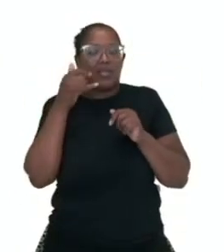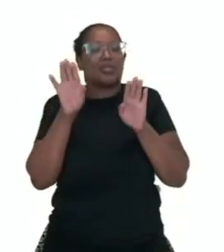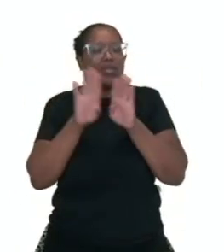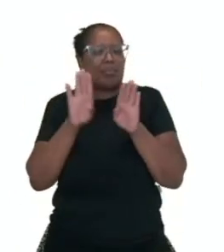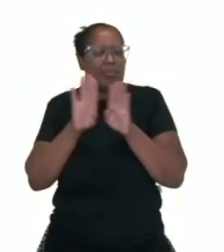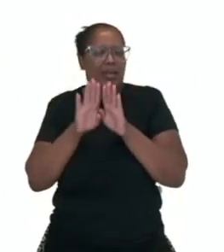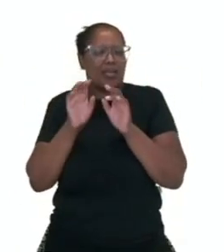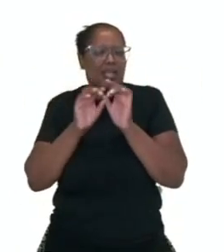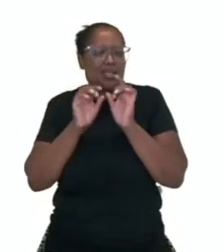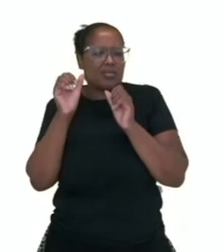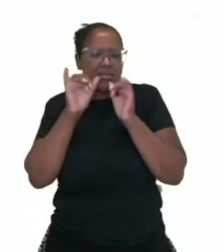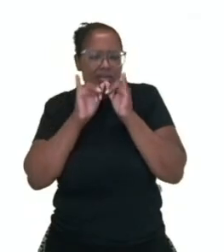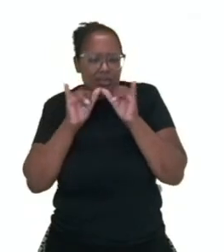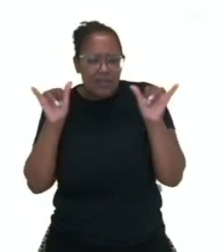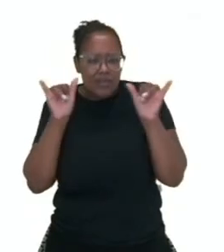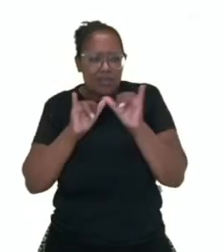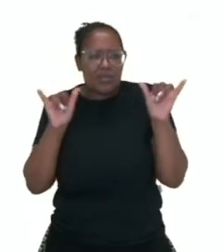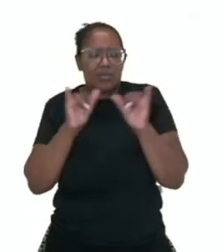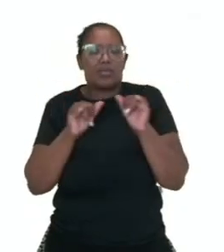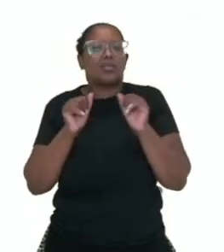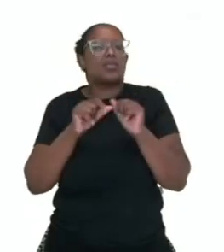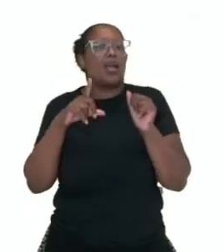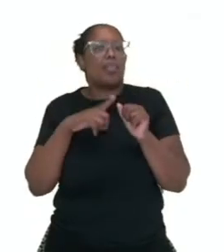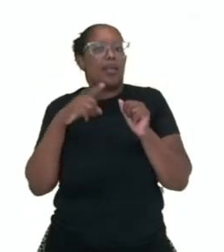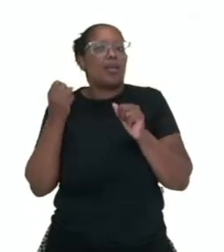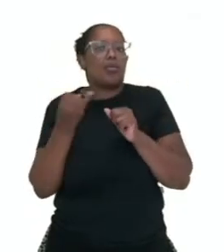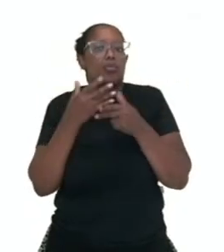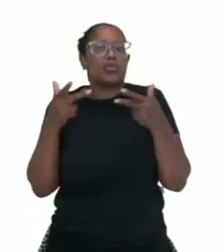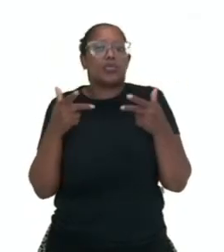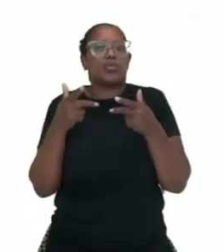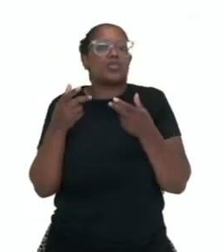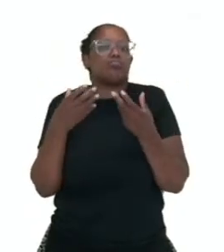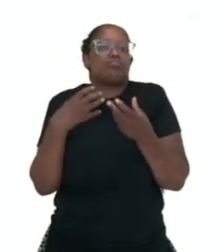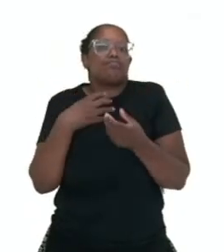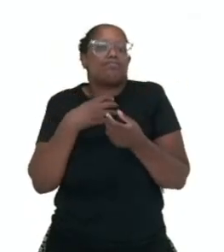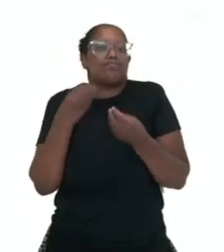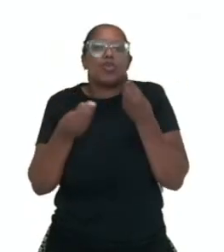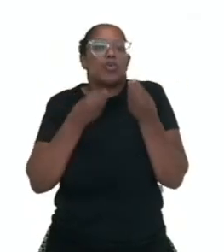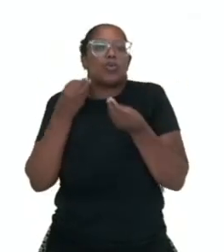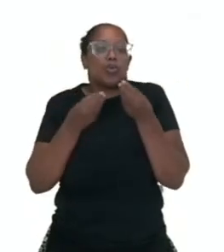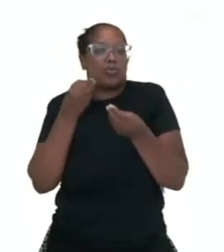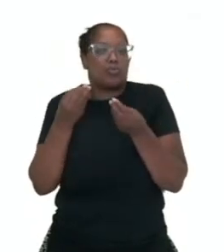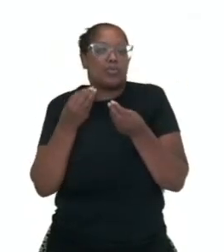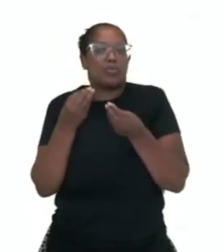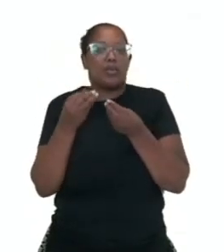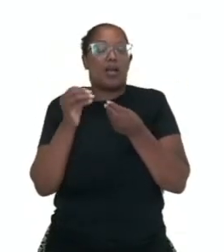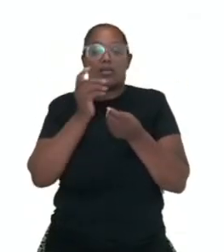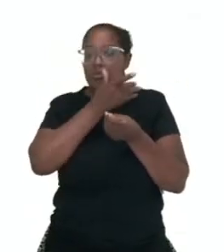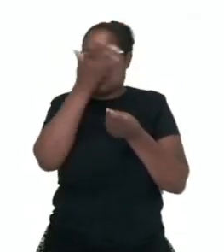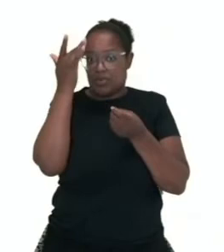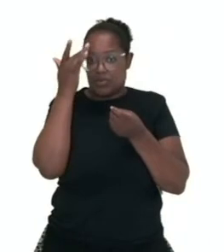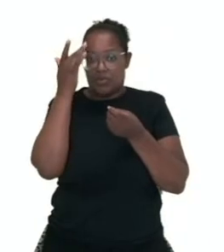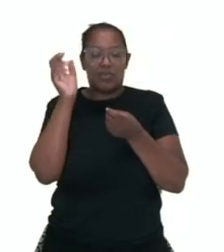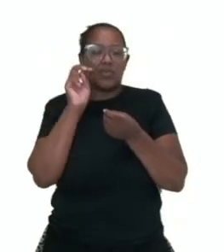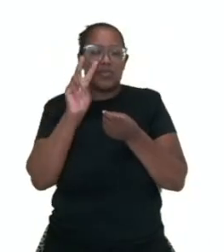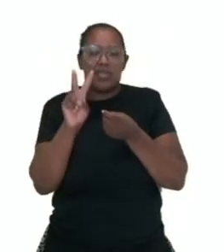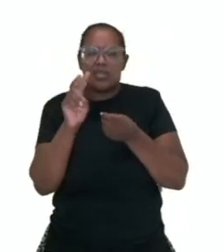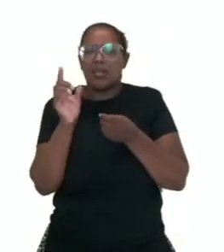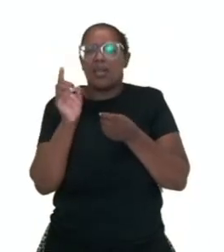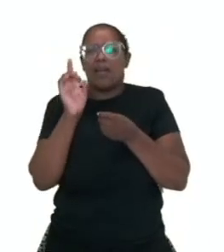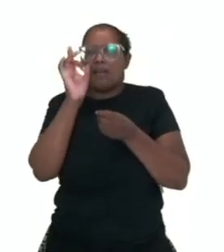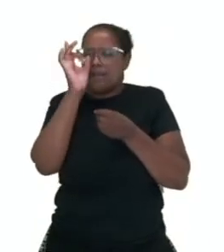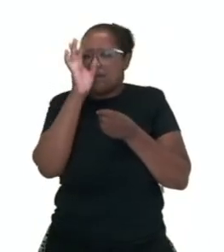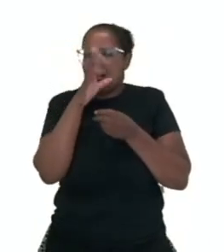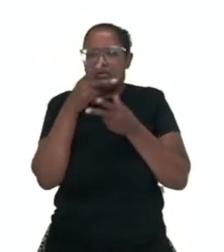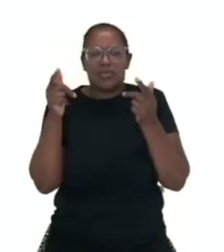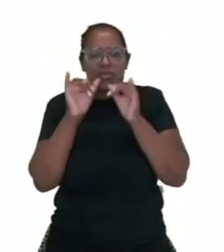algumas alterações importantes em hábitos e comportamentos, como a possibilidade das pessoas acessarem facilmente